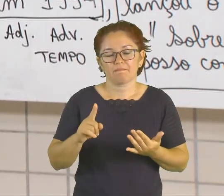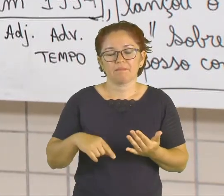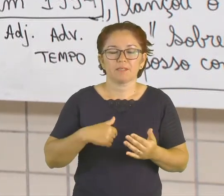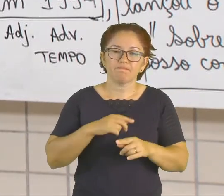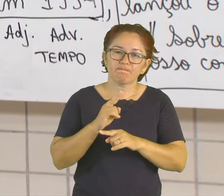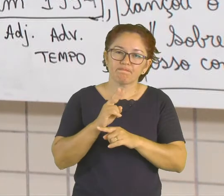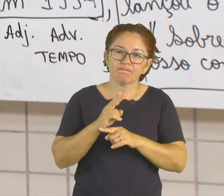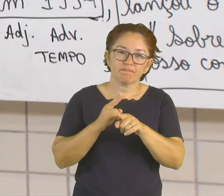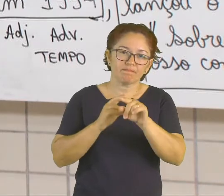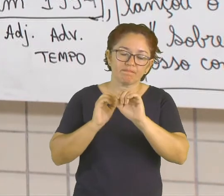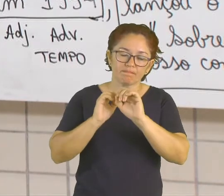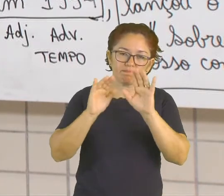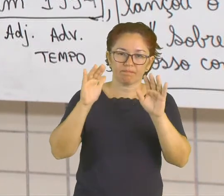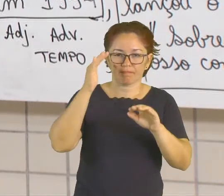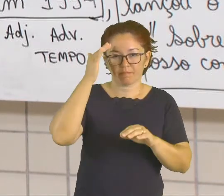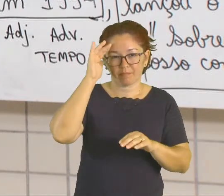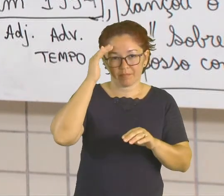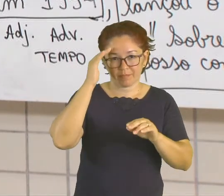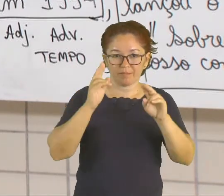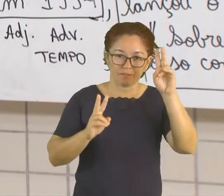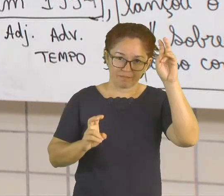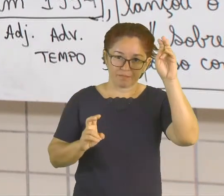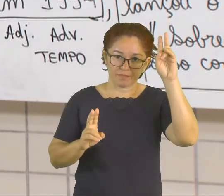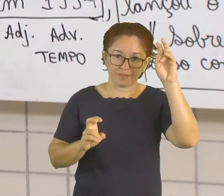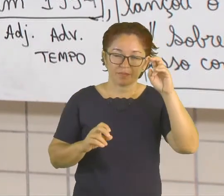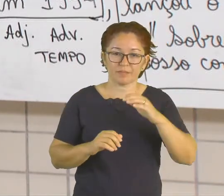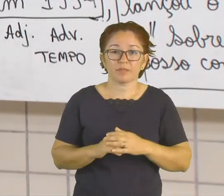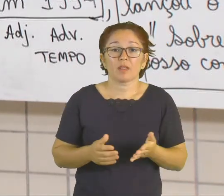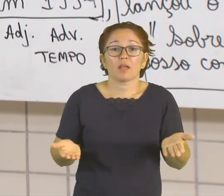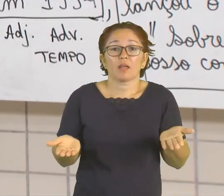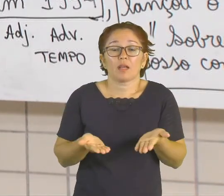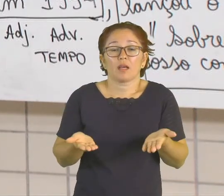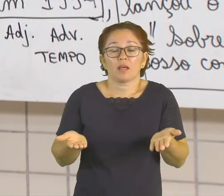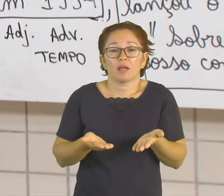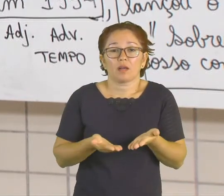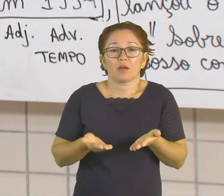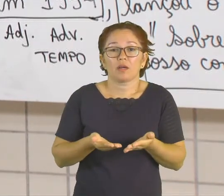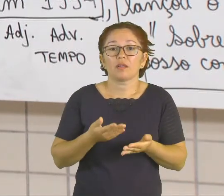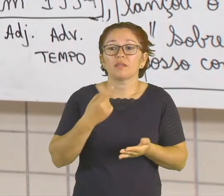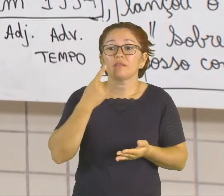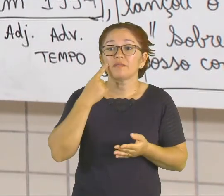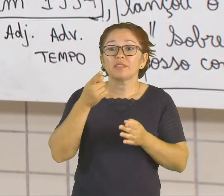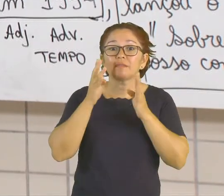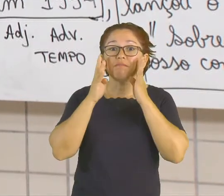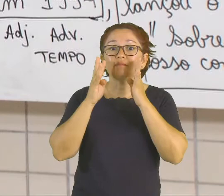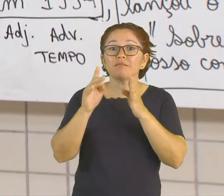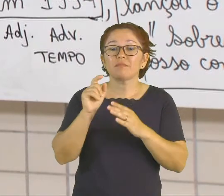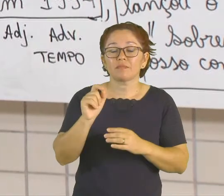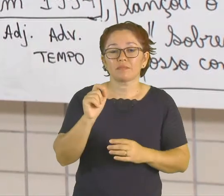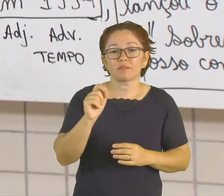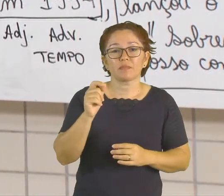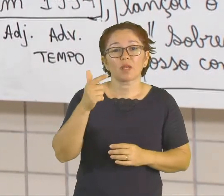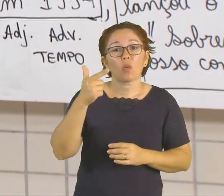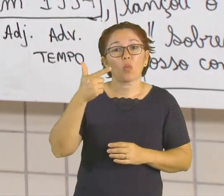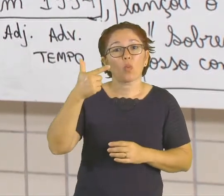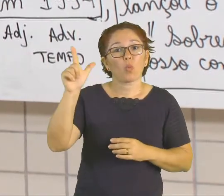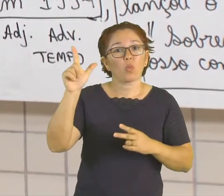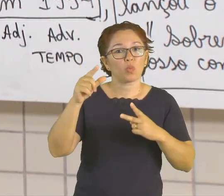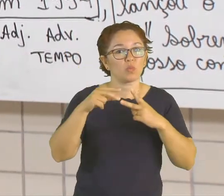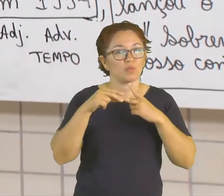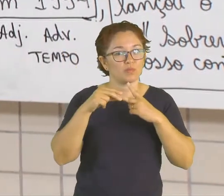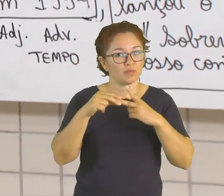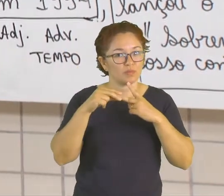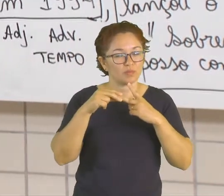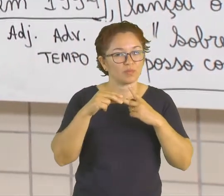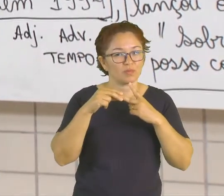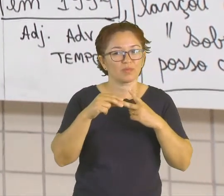tenham entendido essa questão das aspas. E agora nós vamos ver a outra pontuação, que também é